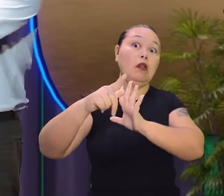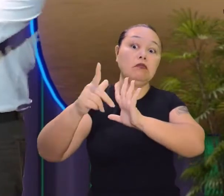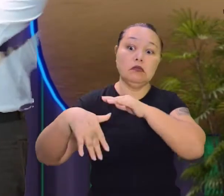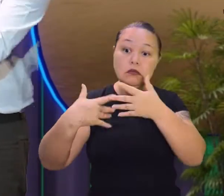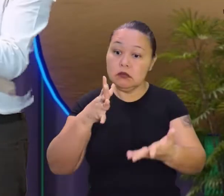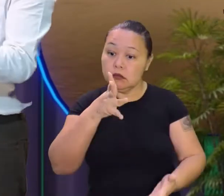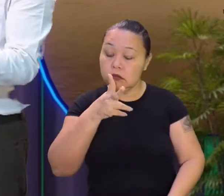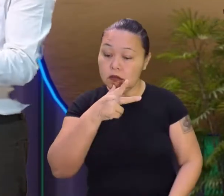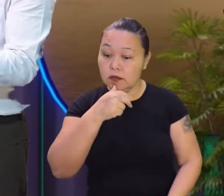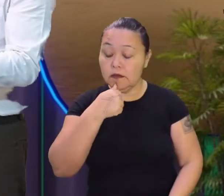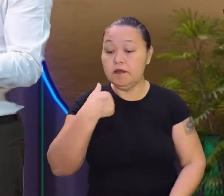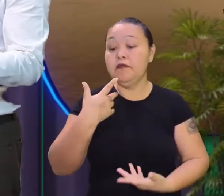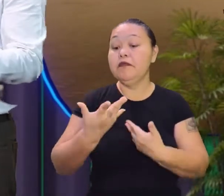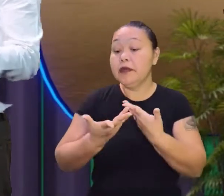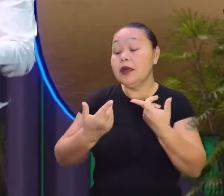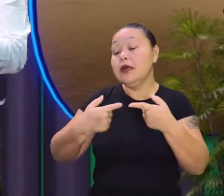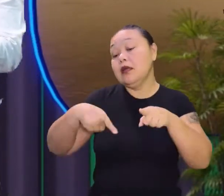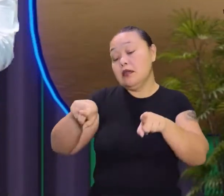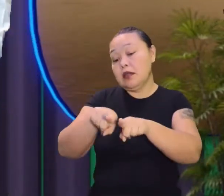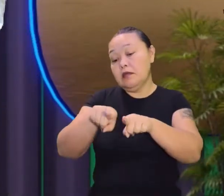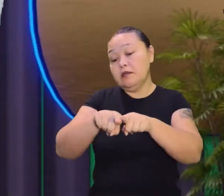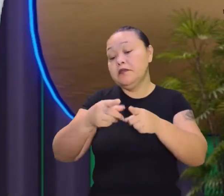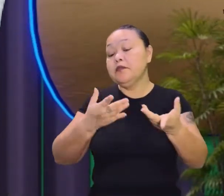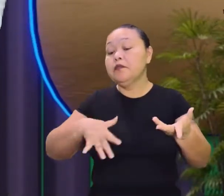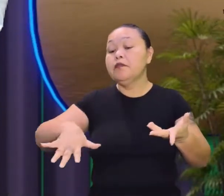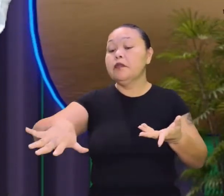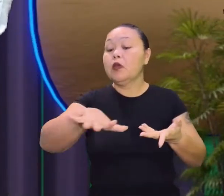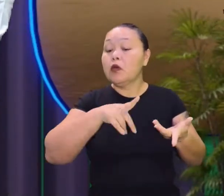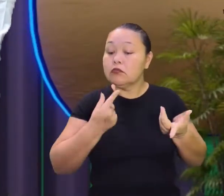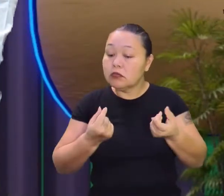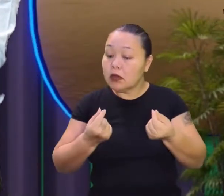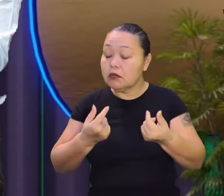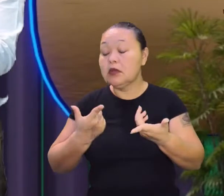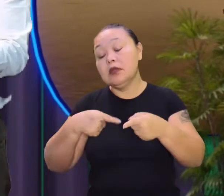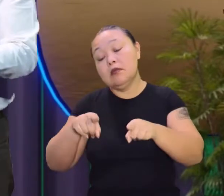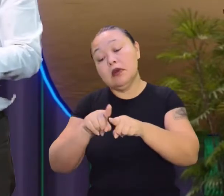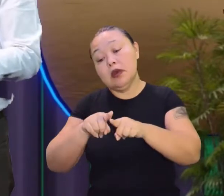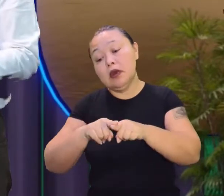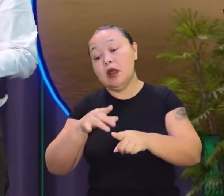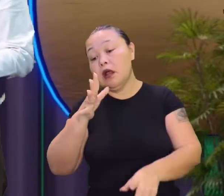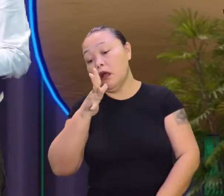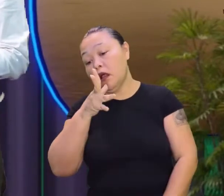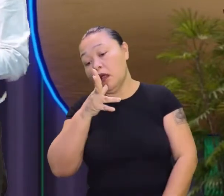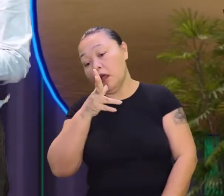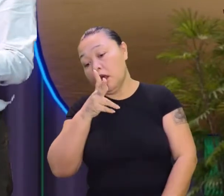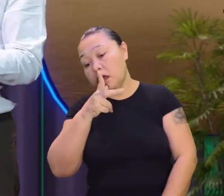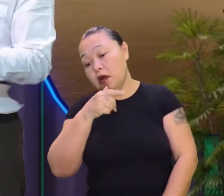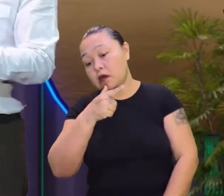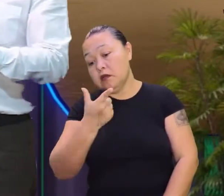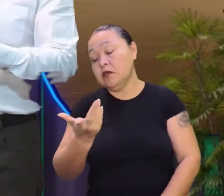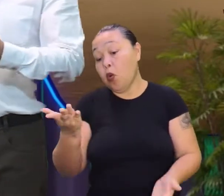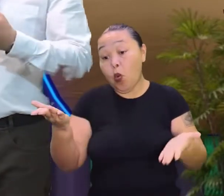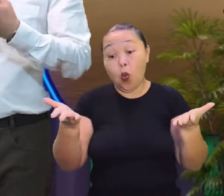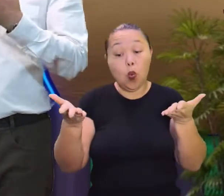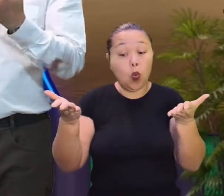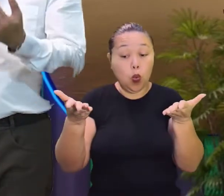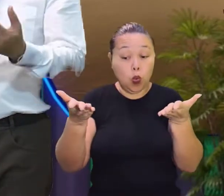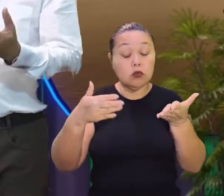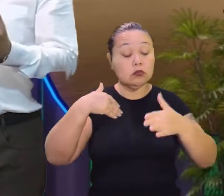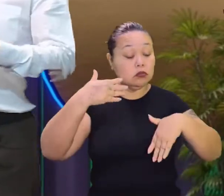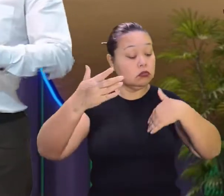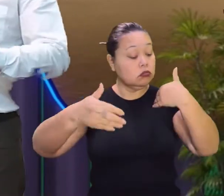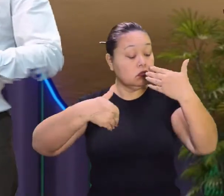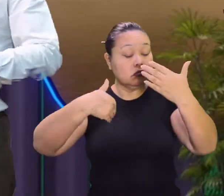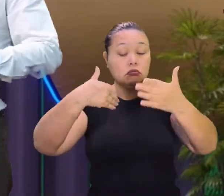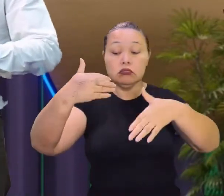fluxo do comércio também era mais lento. Não é isso? Hoje, não. Hoje, com o passar do